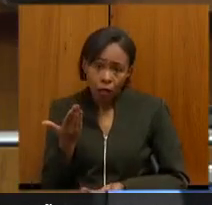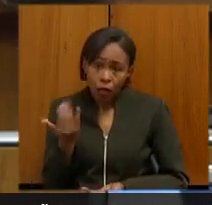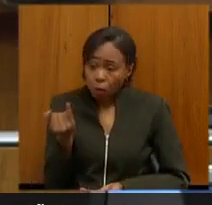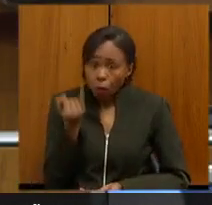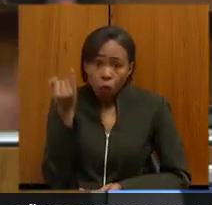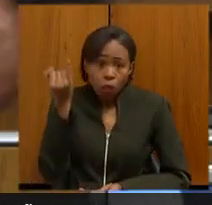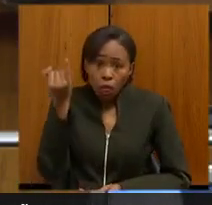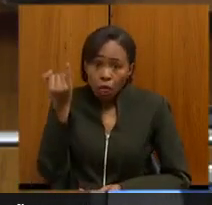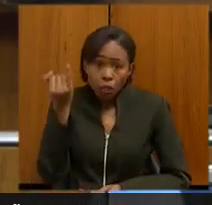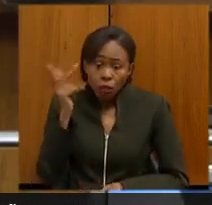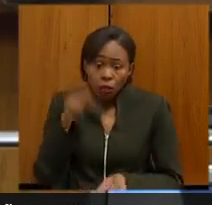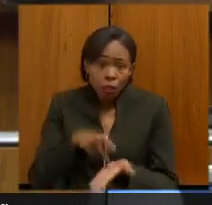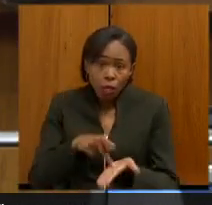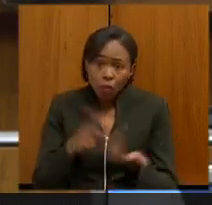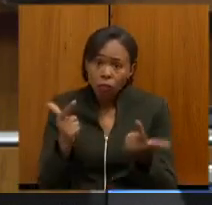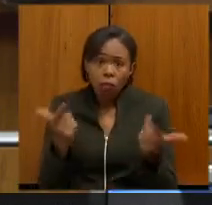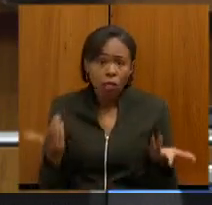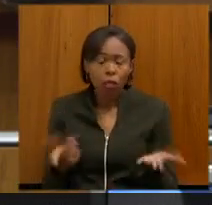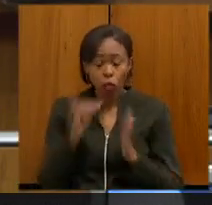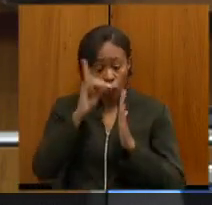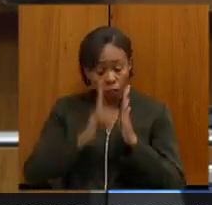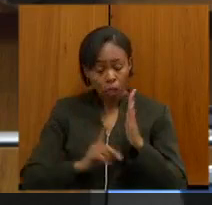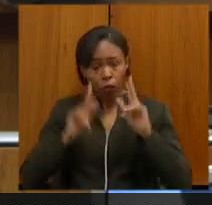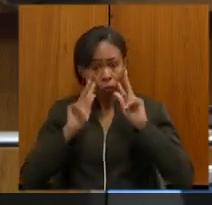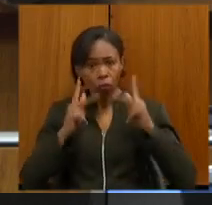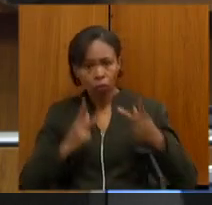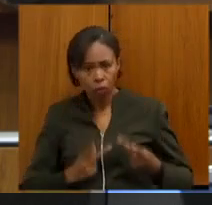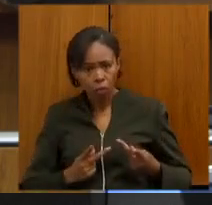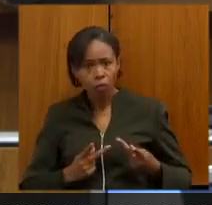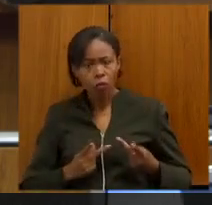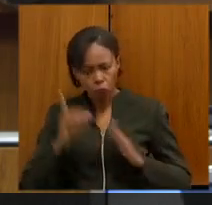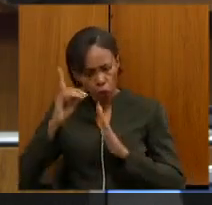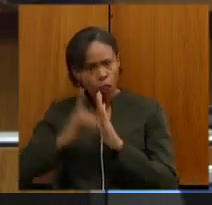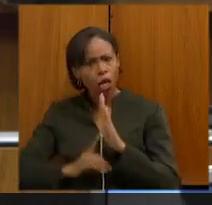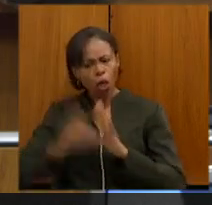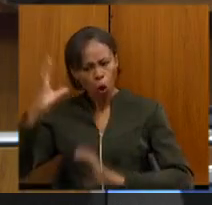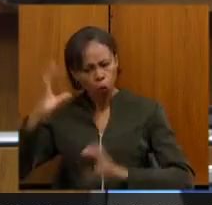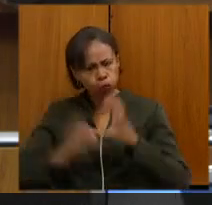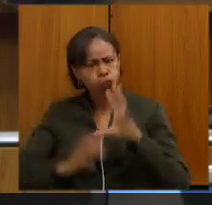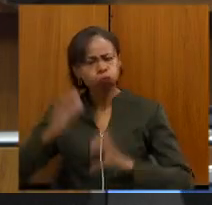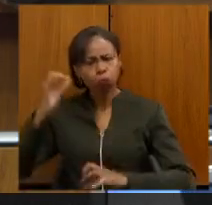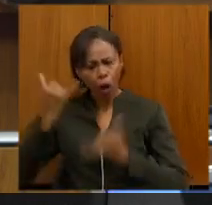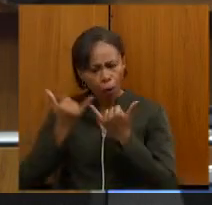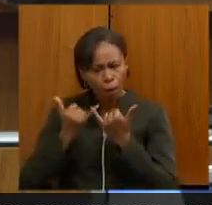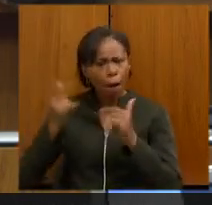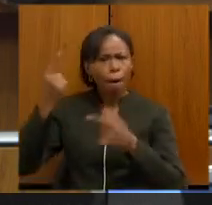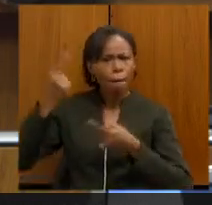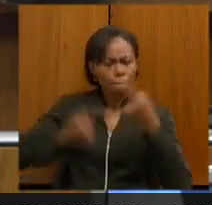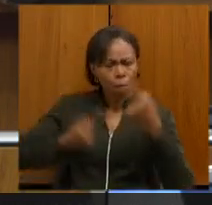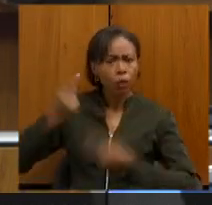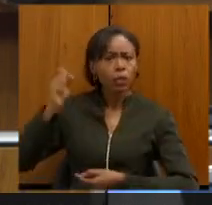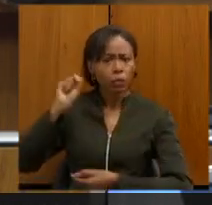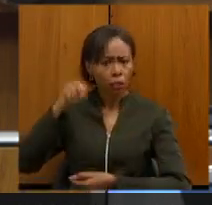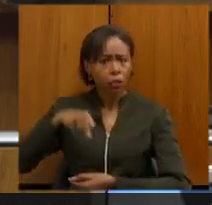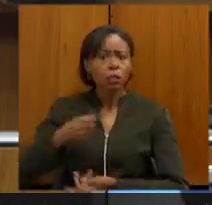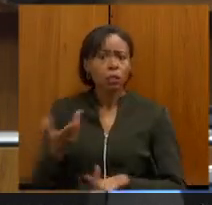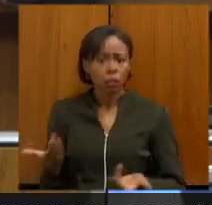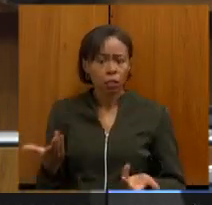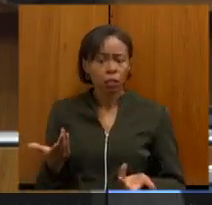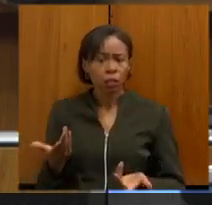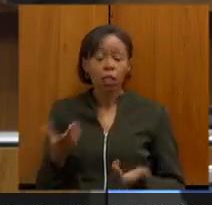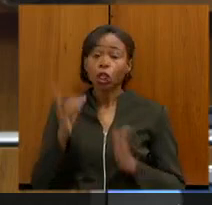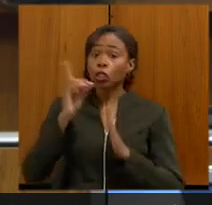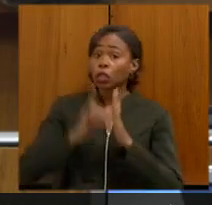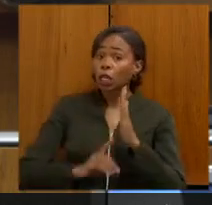de vida esse direito humano essencial que o direito é conflito é que os direitos humanos só se são